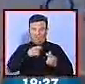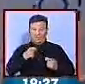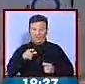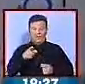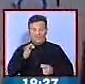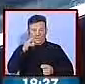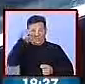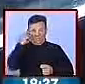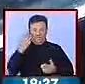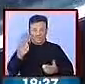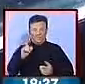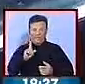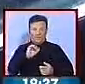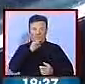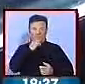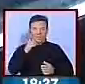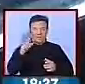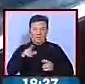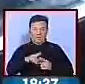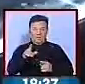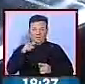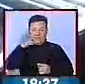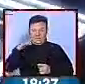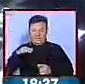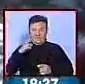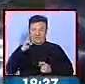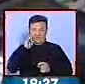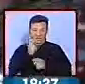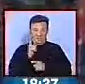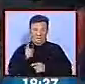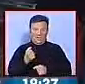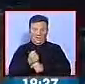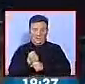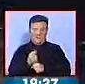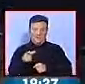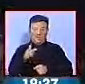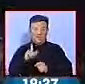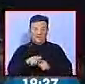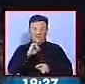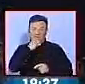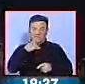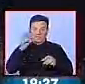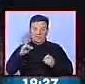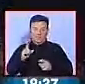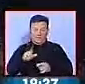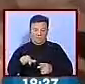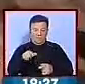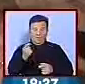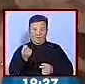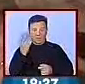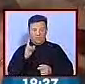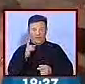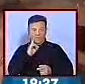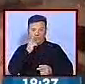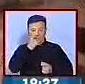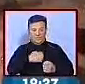É difícil, não é? Mas não é um mistério. A ciência exige trabalho. Mas não é um mistério. Isto é, diziam há pouco, era importante aproximar